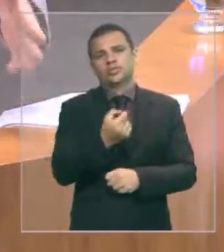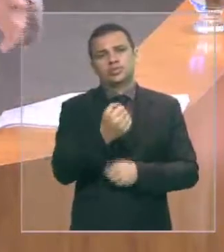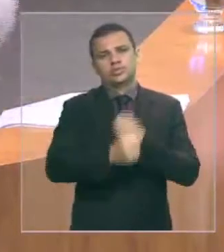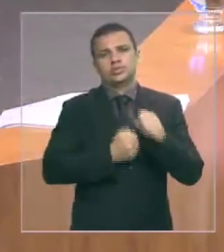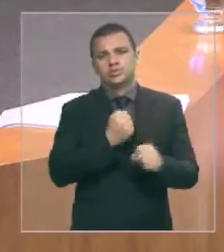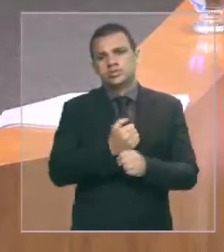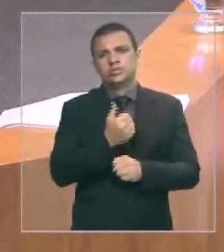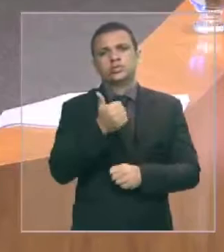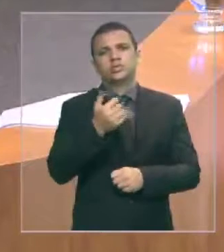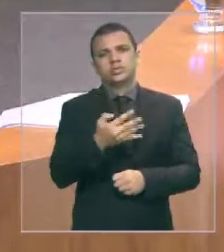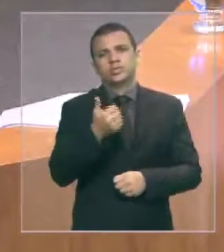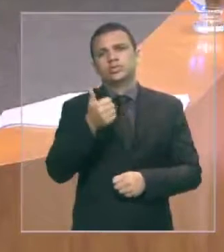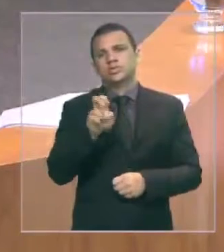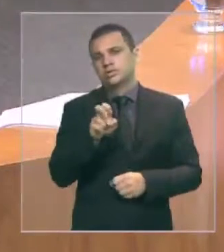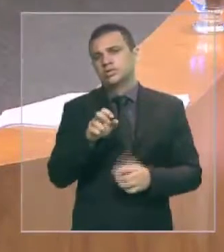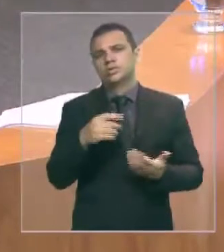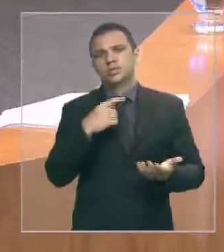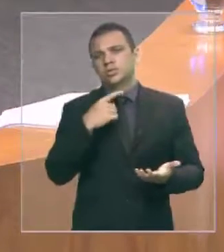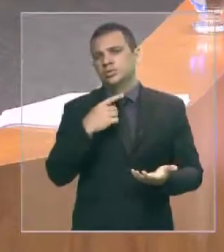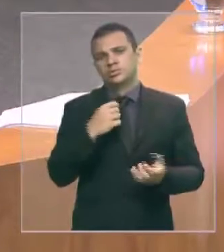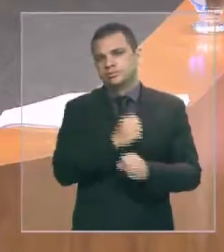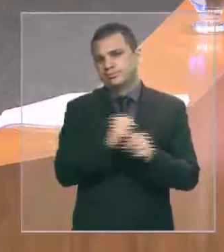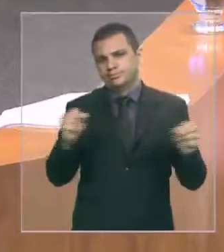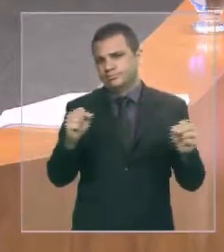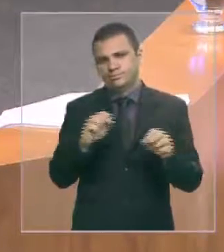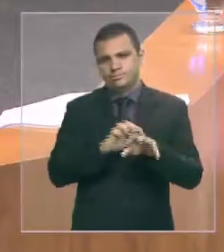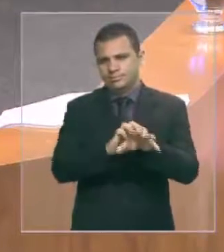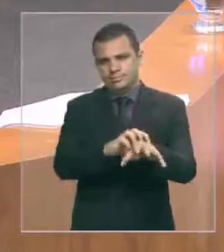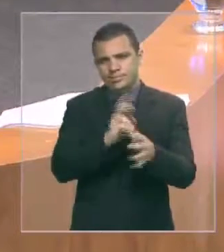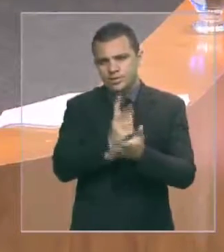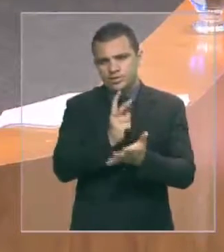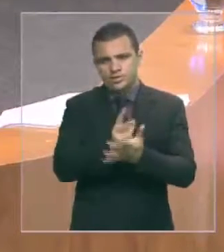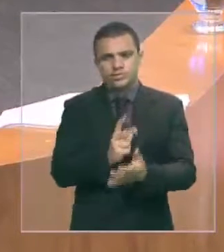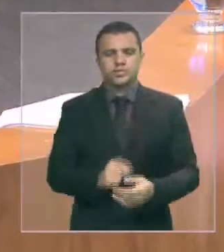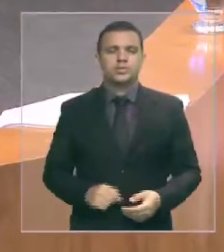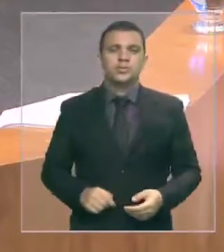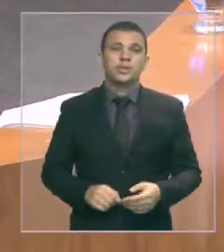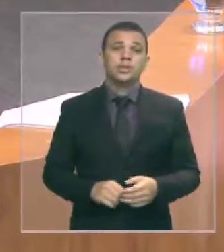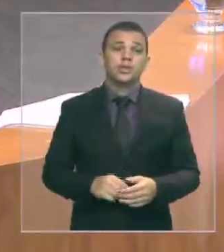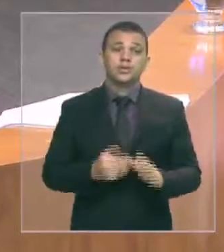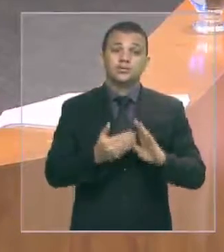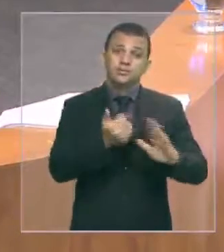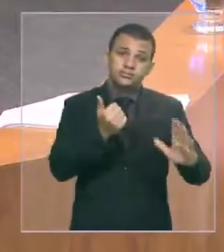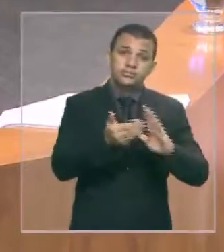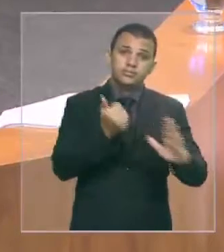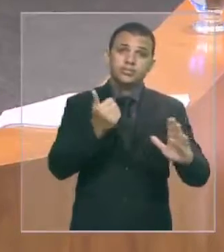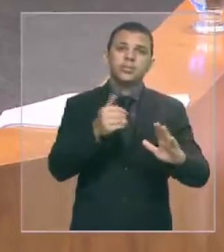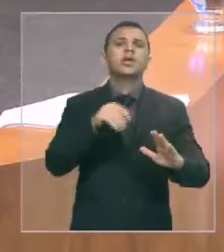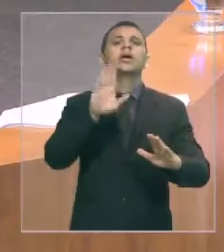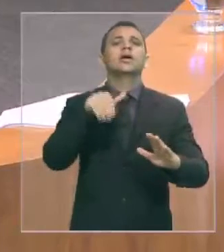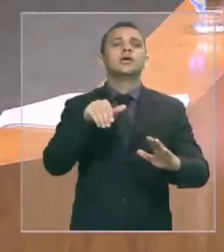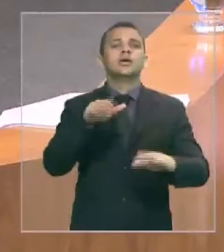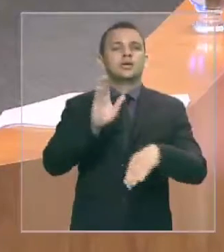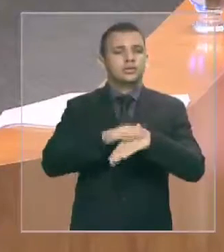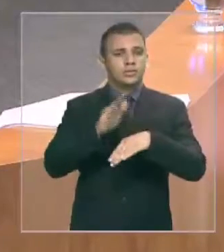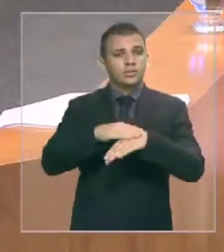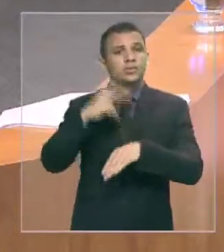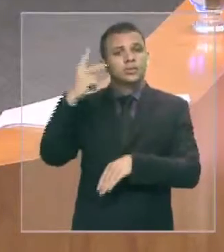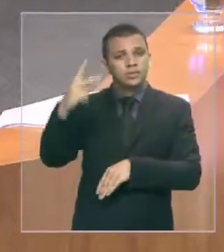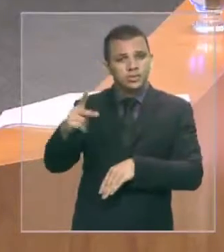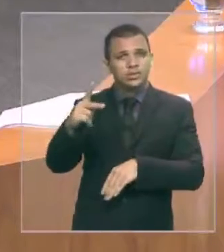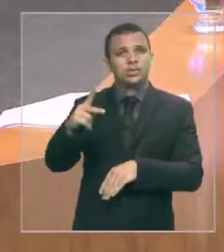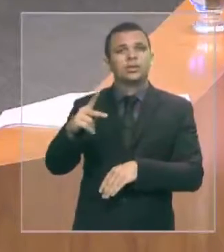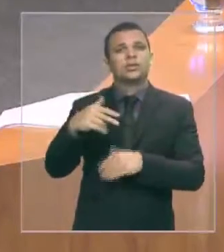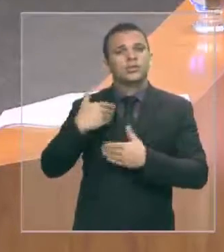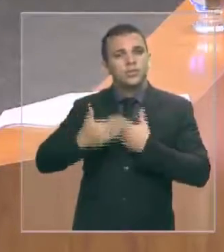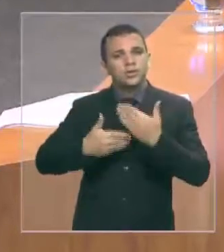15 anos, que não têm mais condições de circular. Quem vai retirá-los é exatamente o